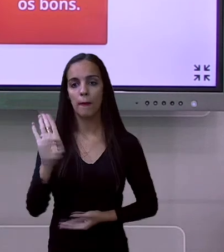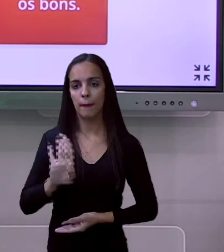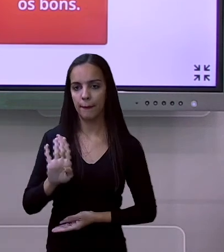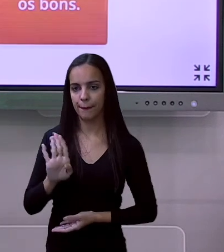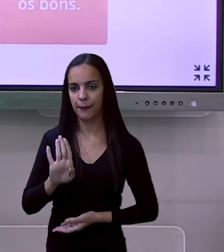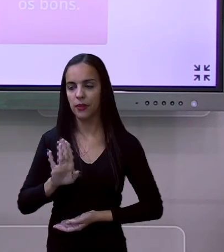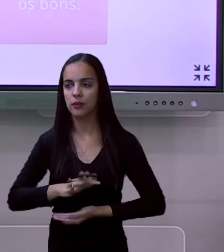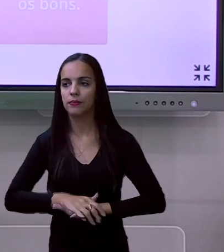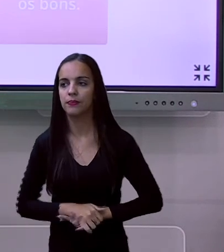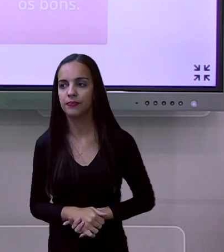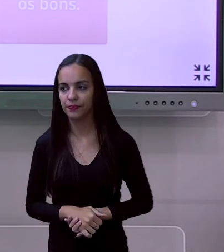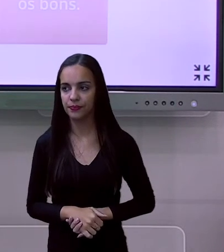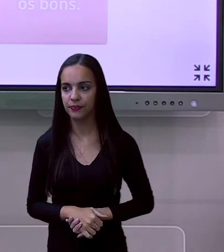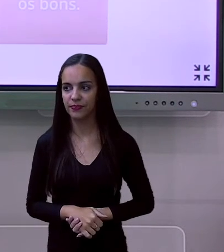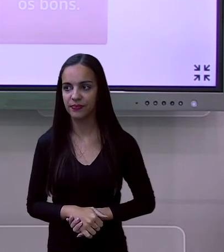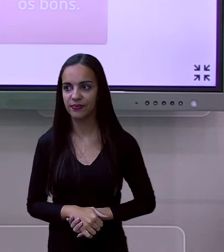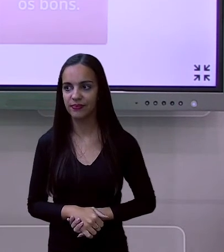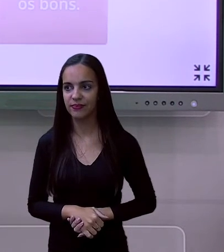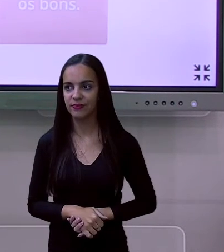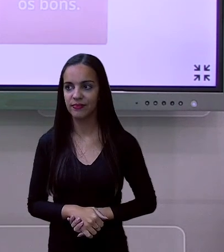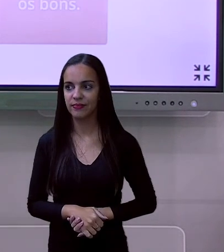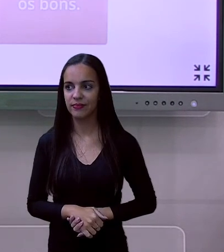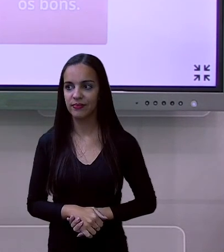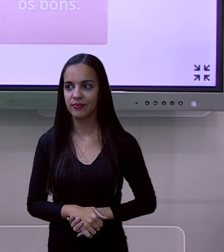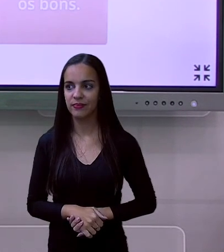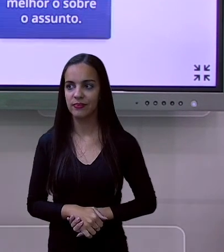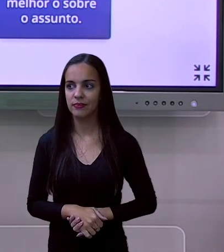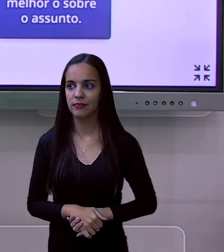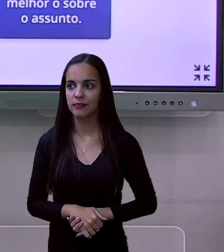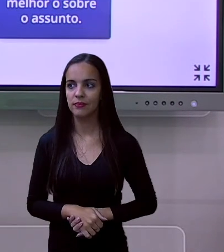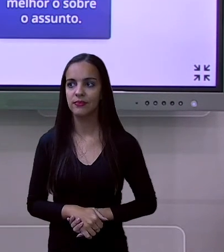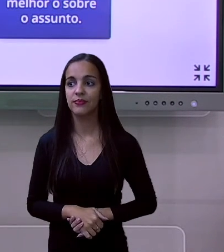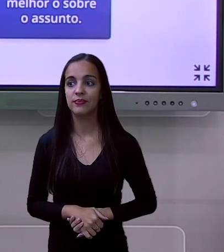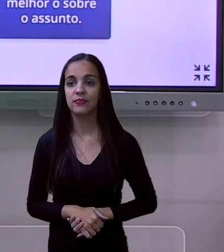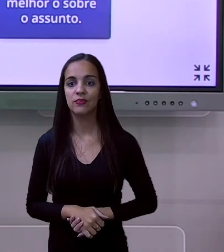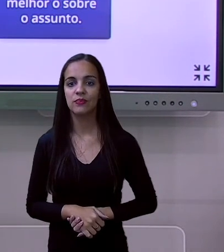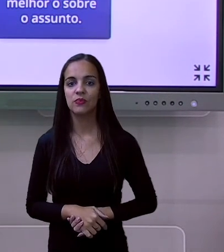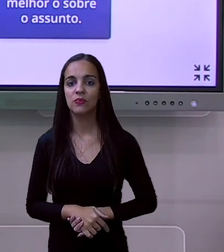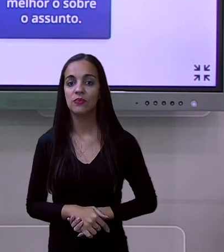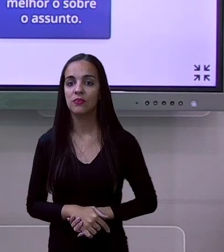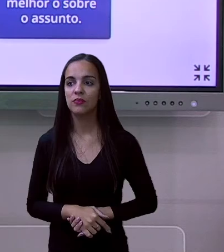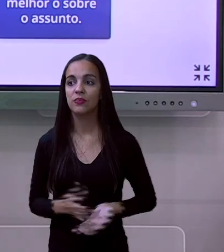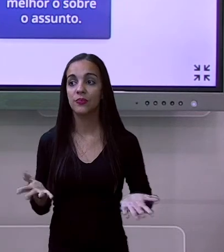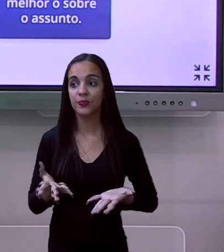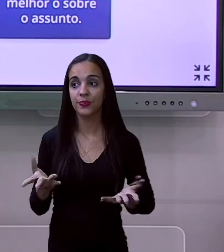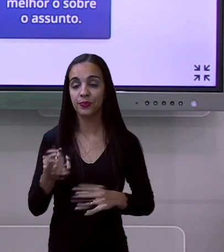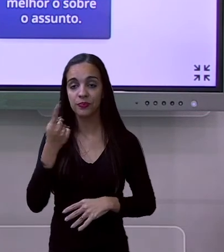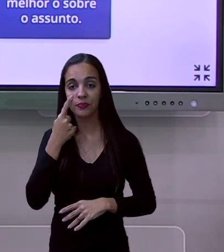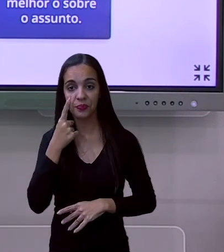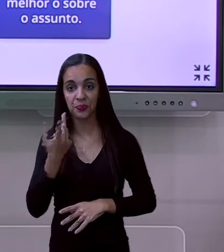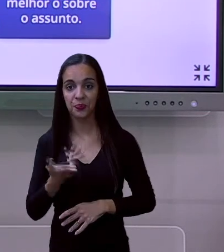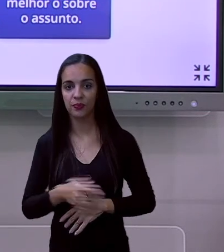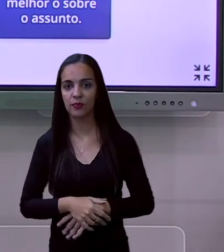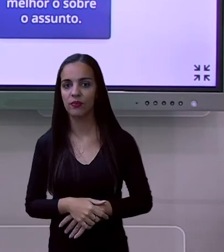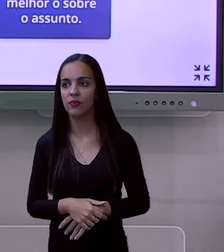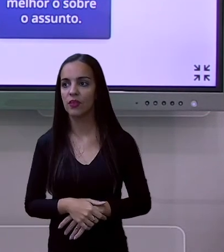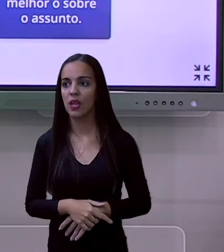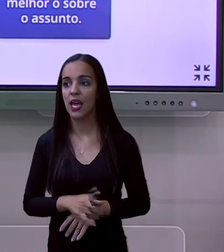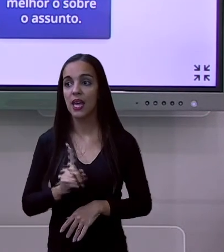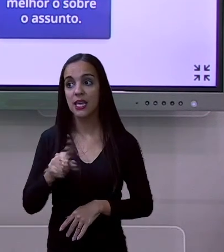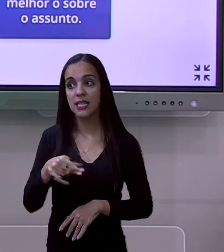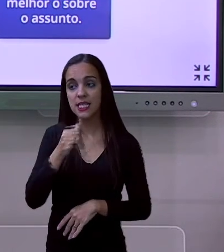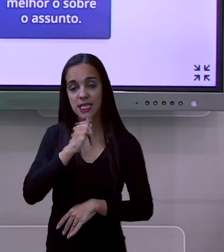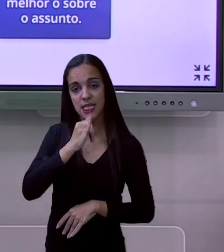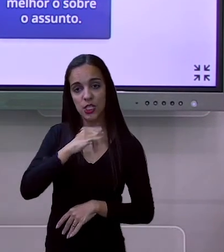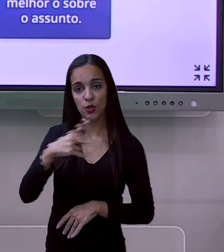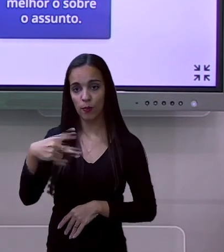B. Agora vamos para a última, pessoal.